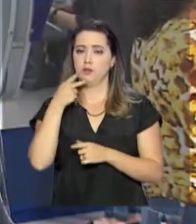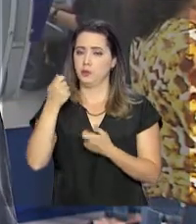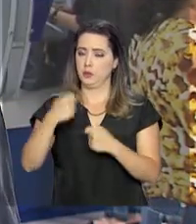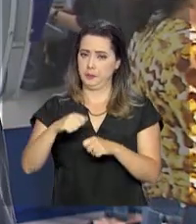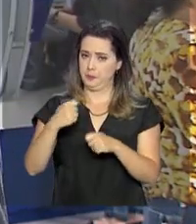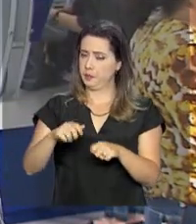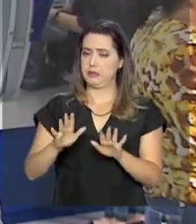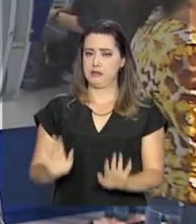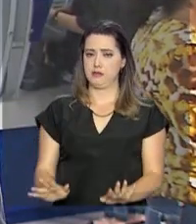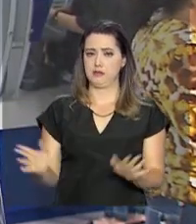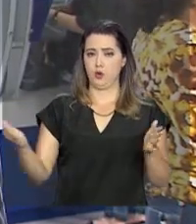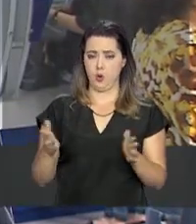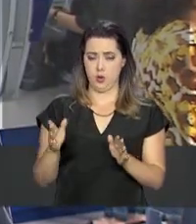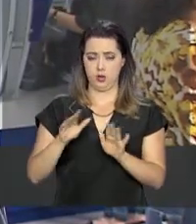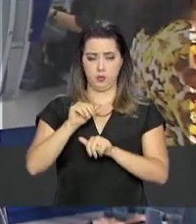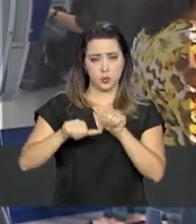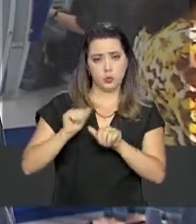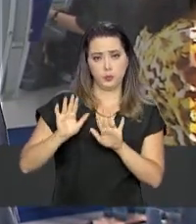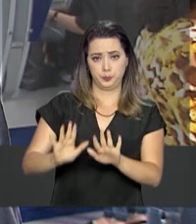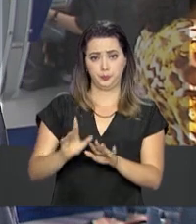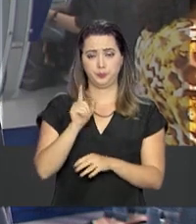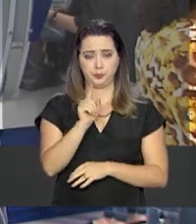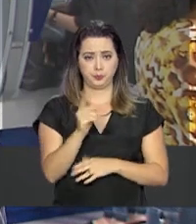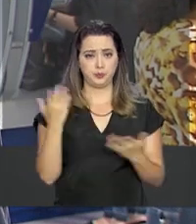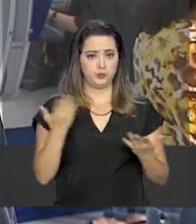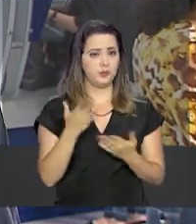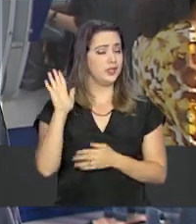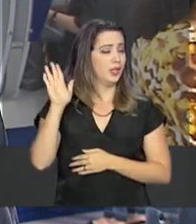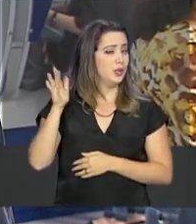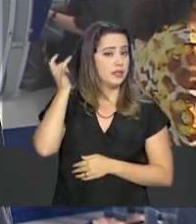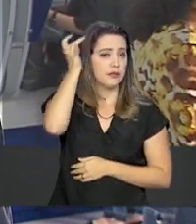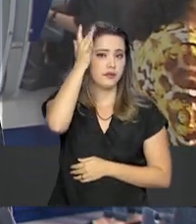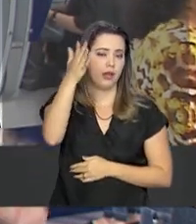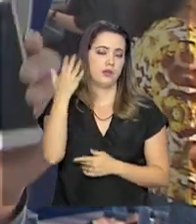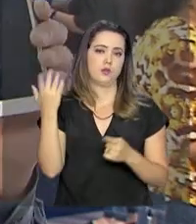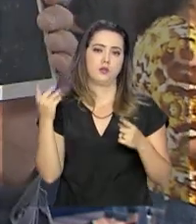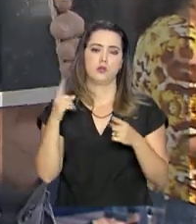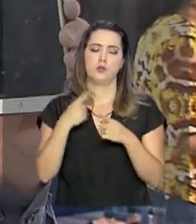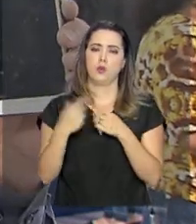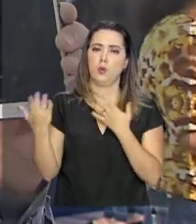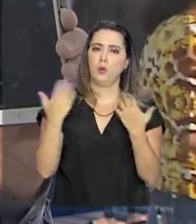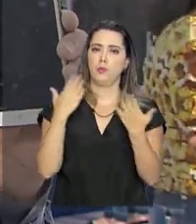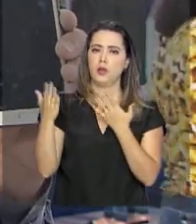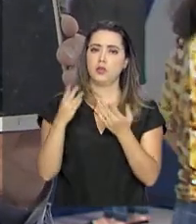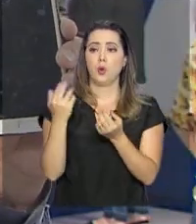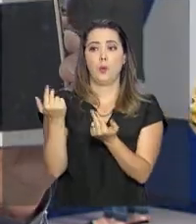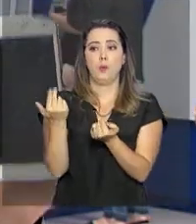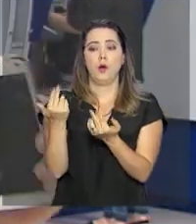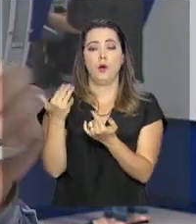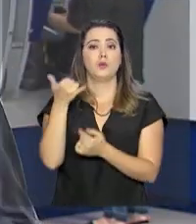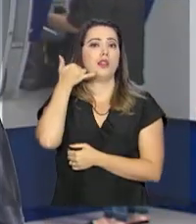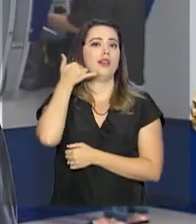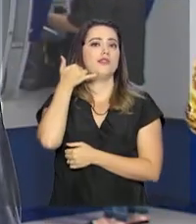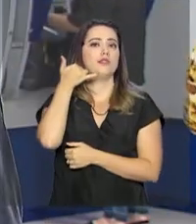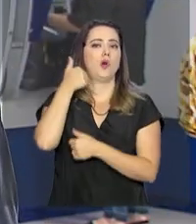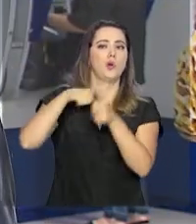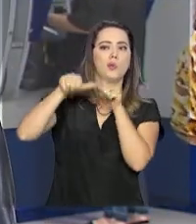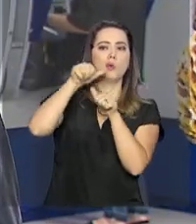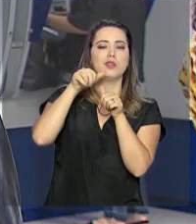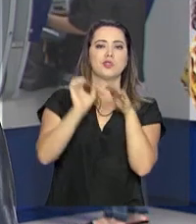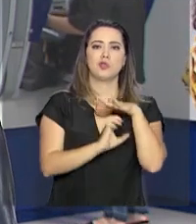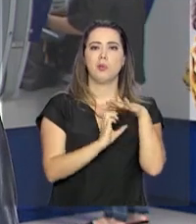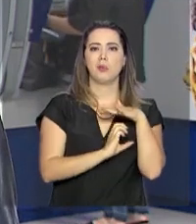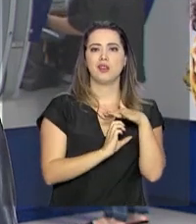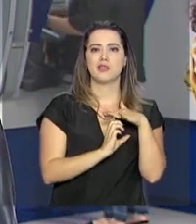fazer a portabilidade de contas bancárias ficou bem mais fácil parecida com a da telefonia celular quando uma pessoa